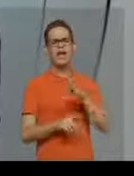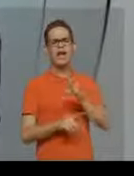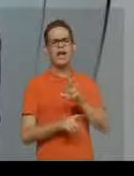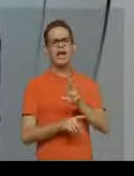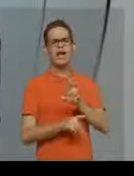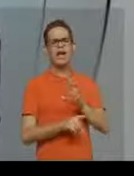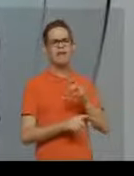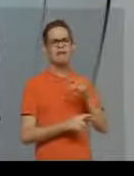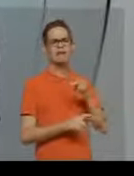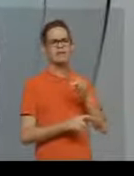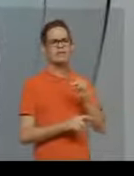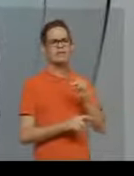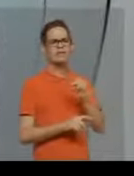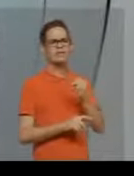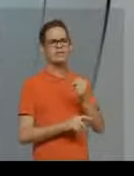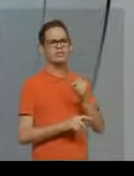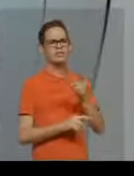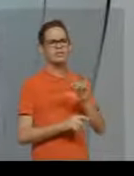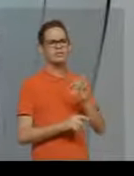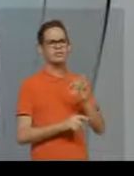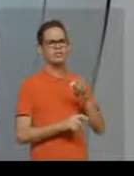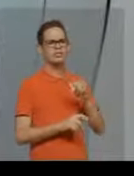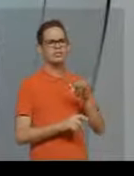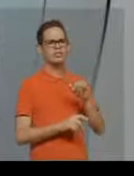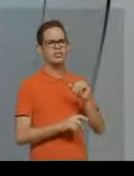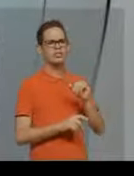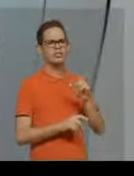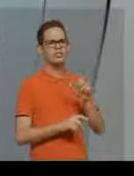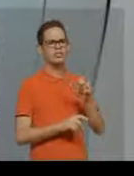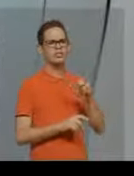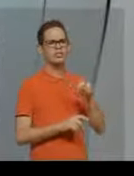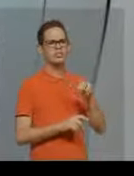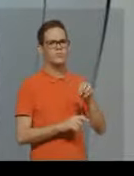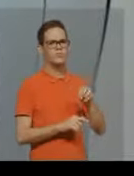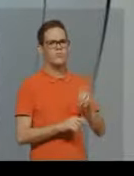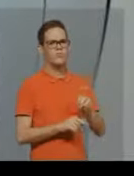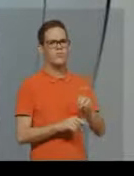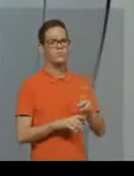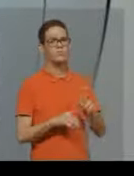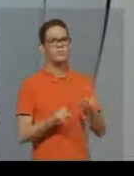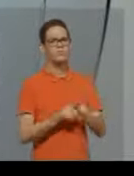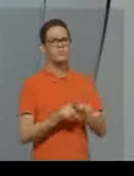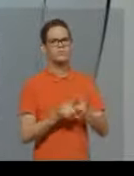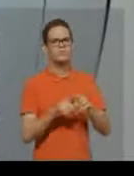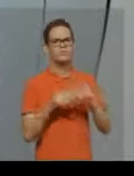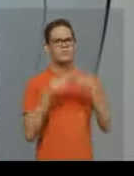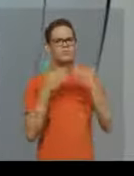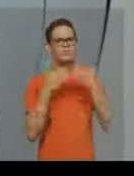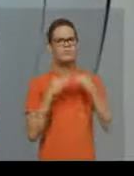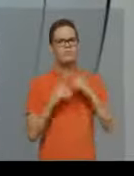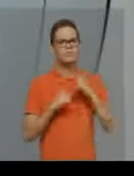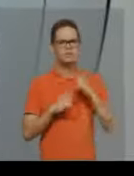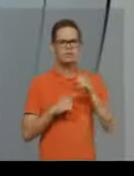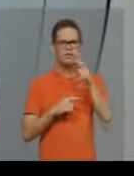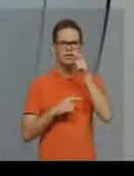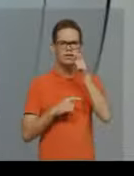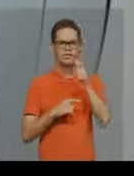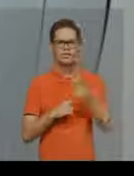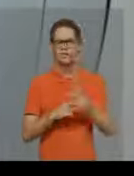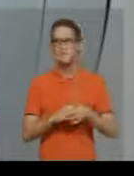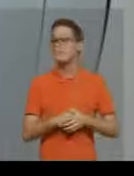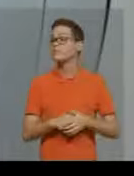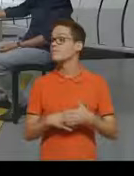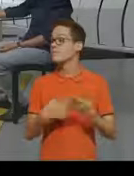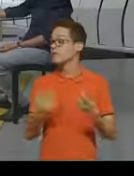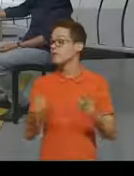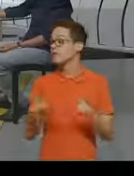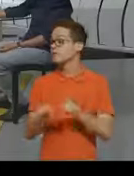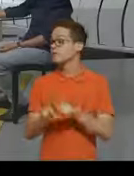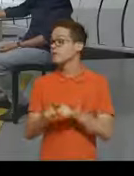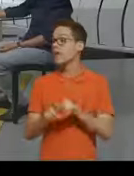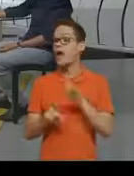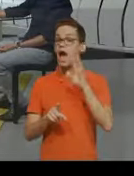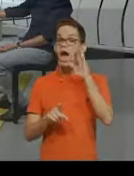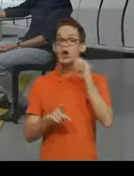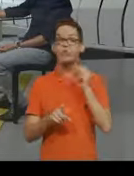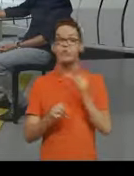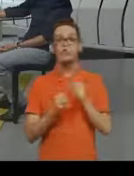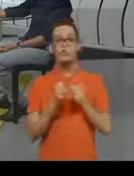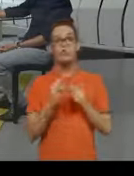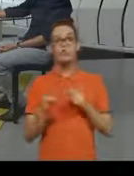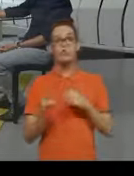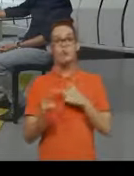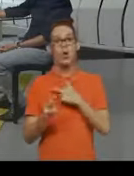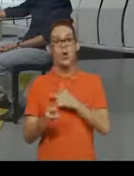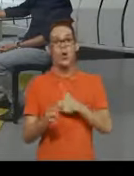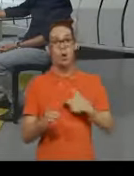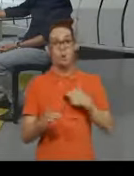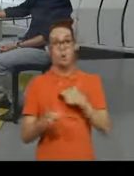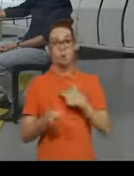do teatro, aquele começo daquele teatro em Londres, muito interessante. Eu coloco um mais como romântico, o outro eu acho um pouco